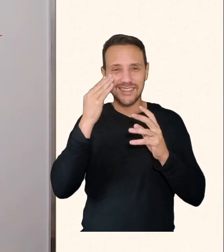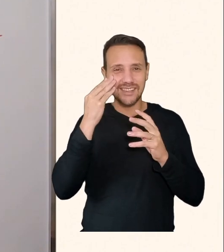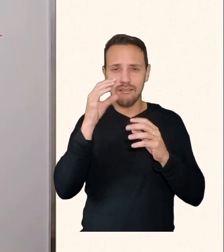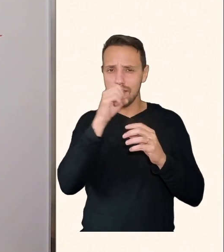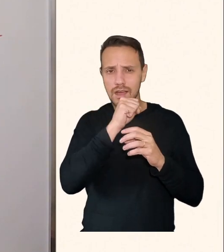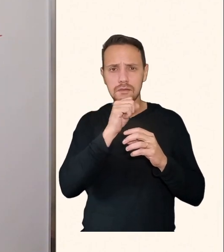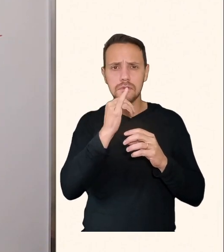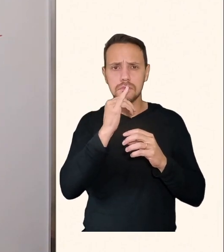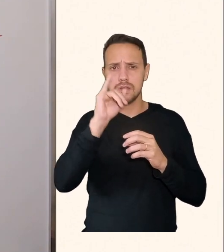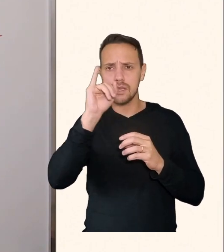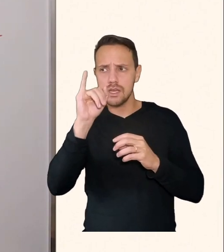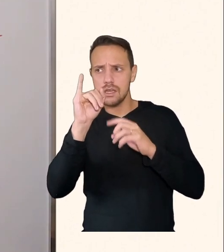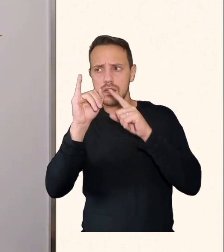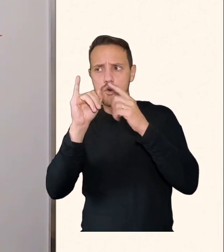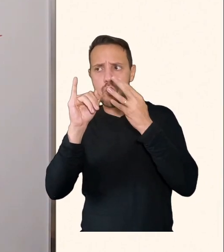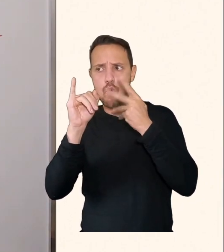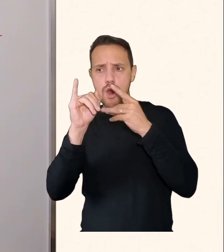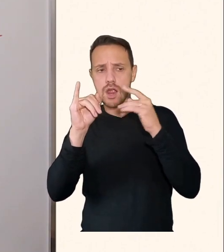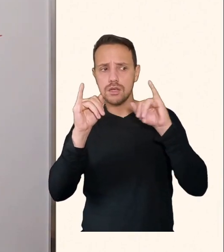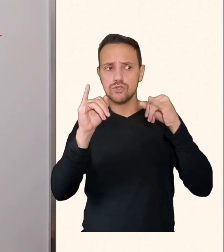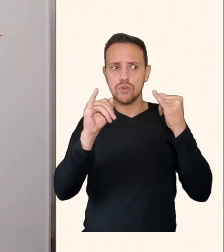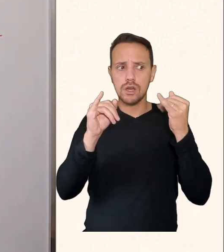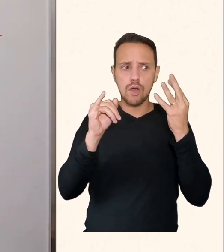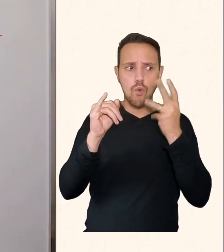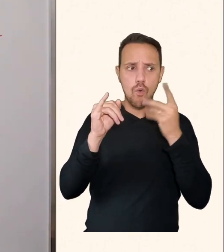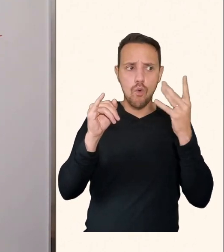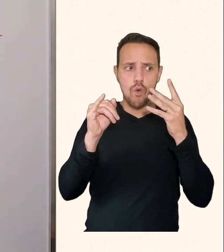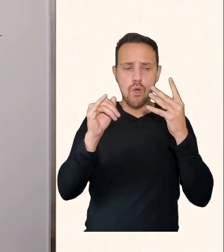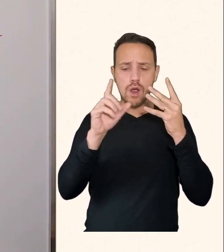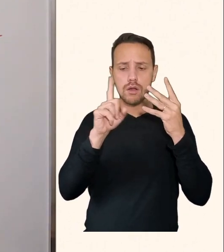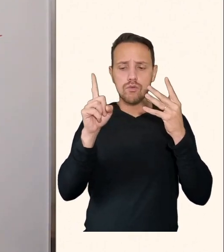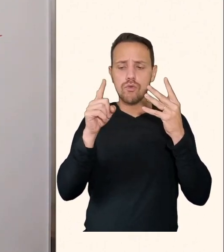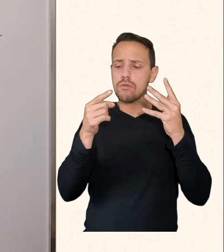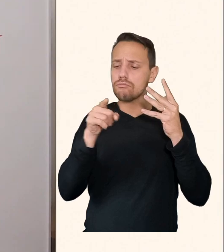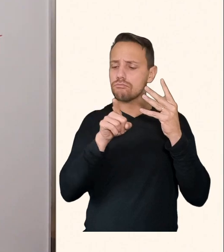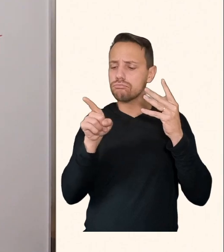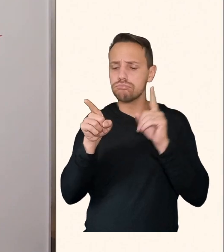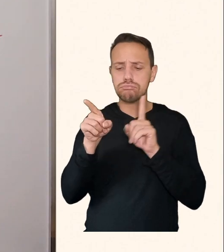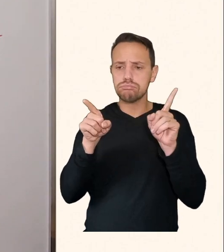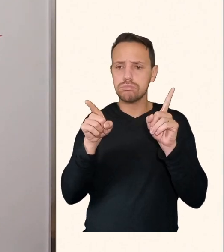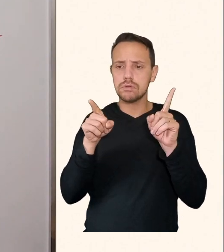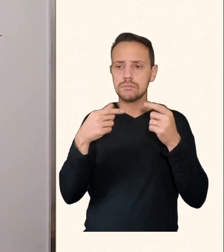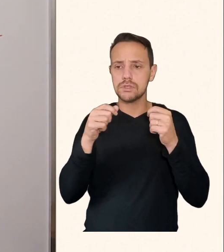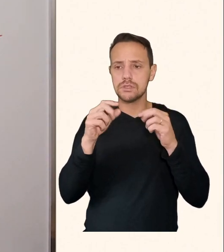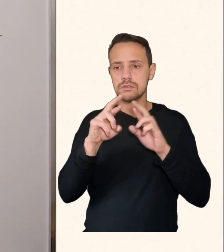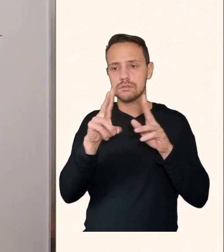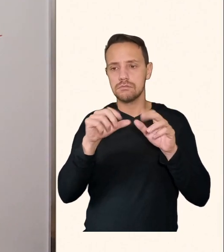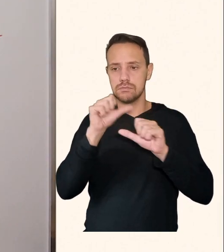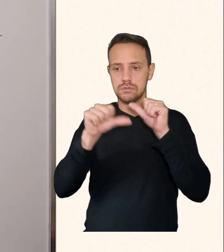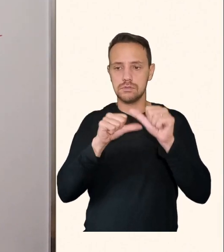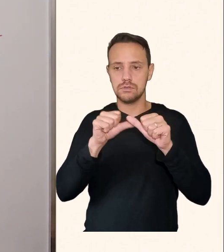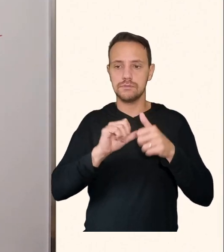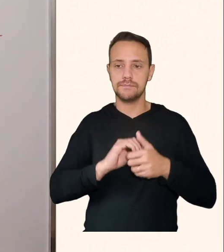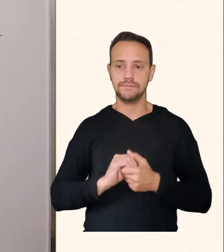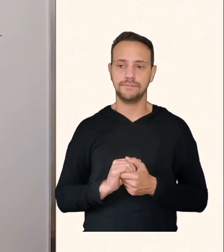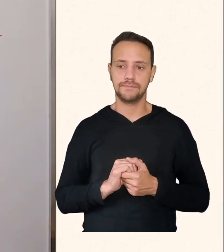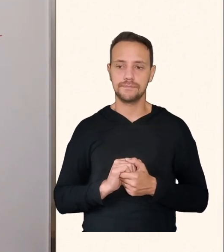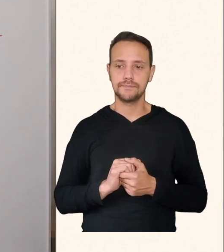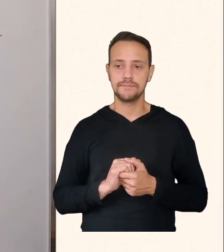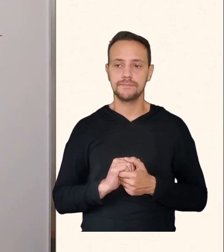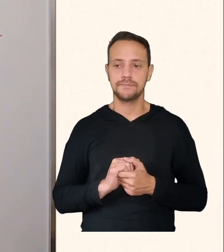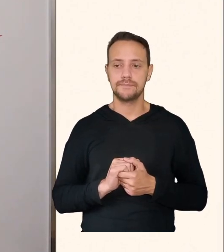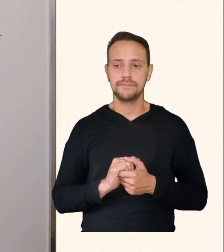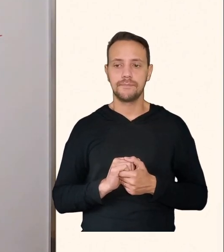para um lado, J com I tem que ser para o outro, beleza? Então, tem que estar na direção K.